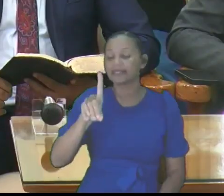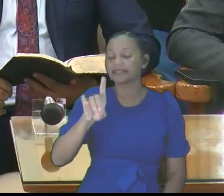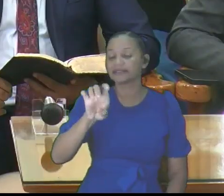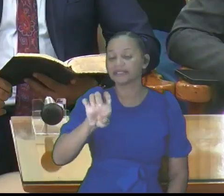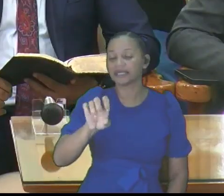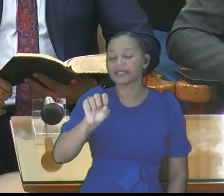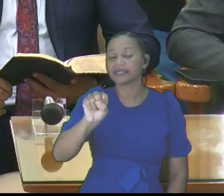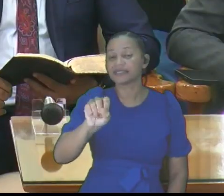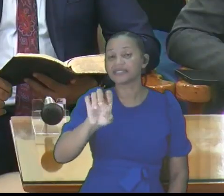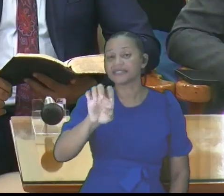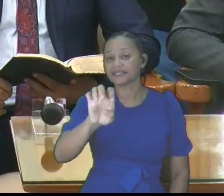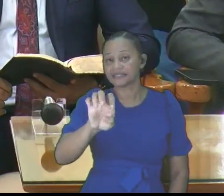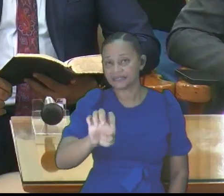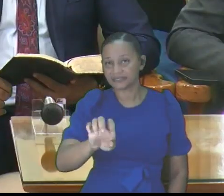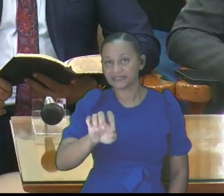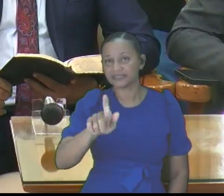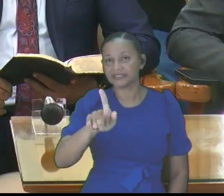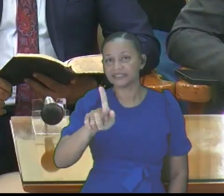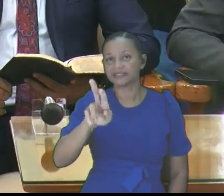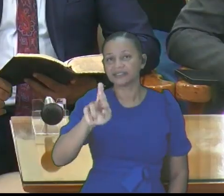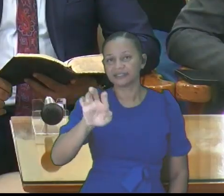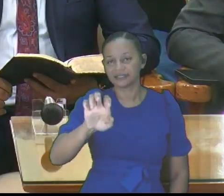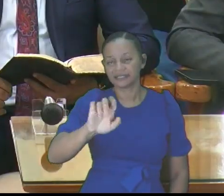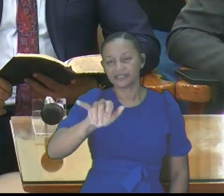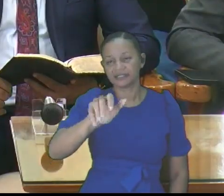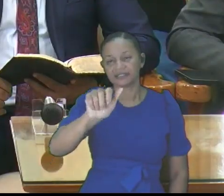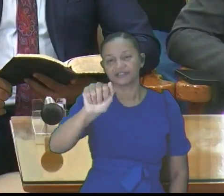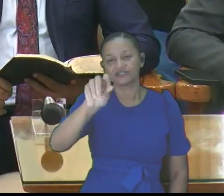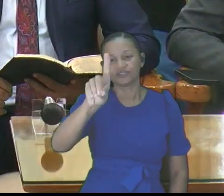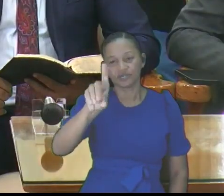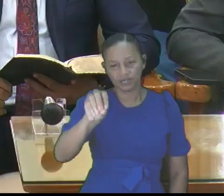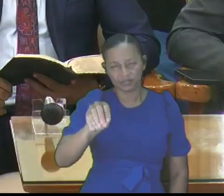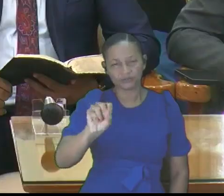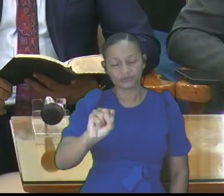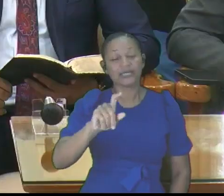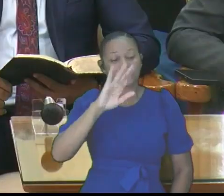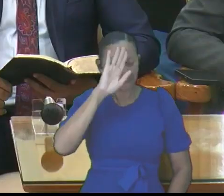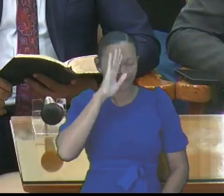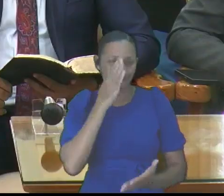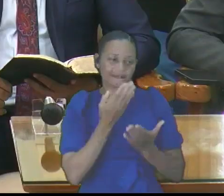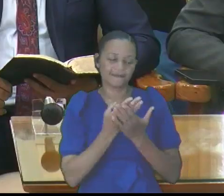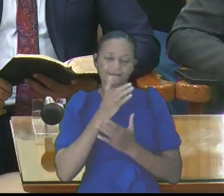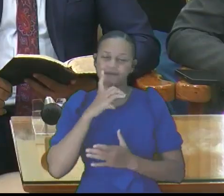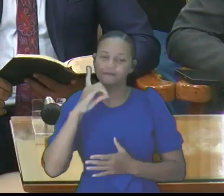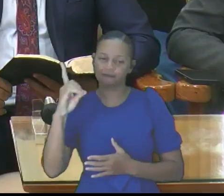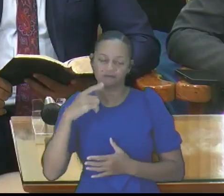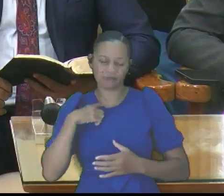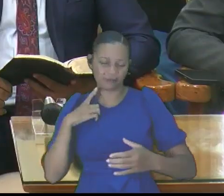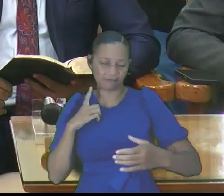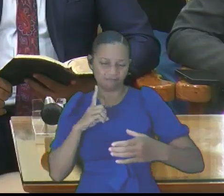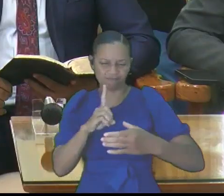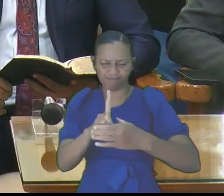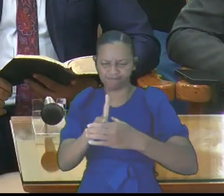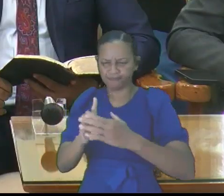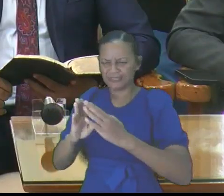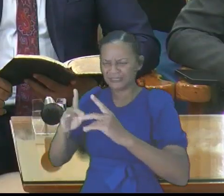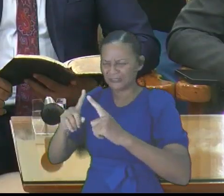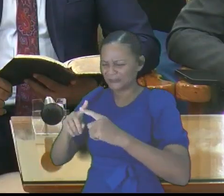8% dos brasileiros se confessam que creem em Deus, mas não pertence a